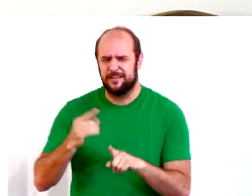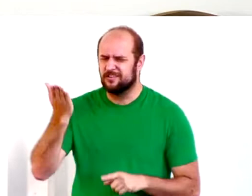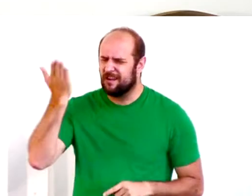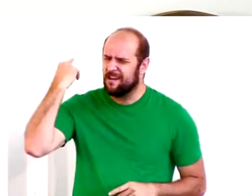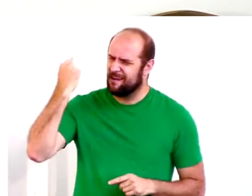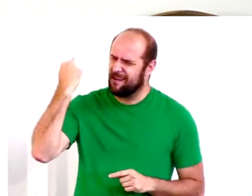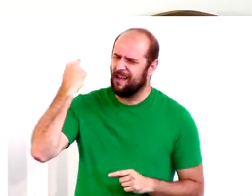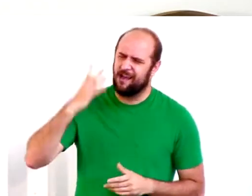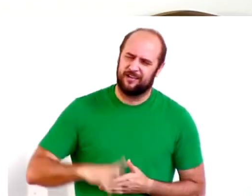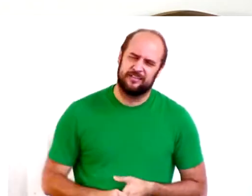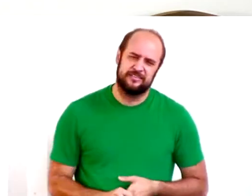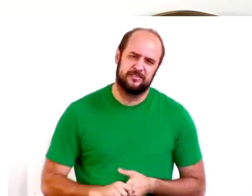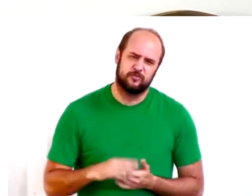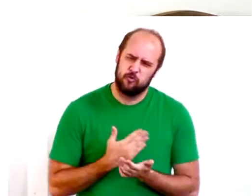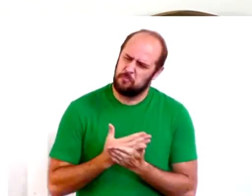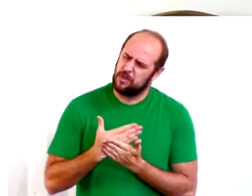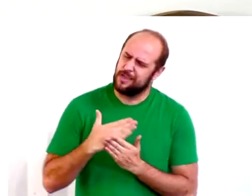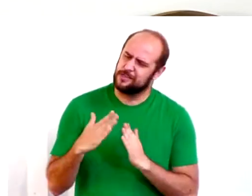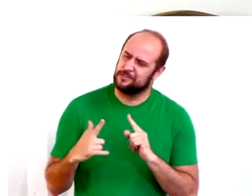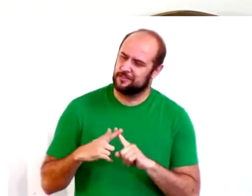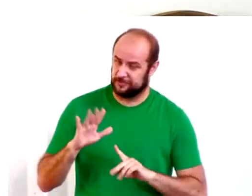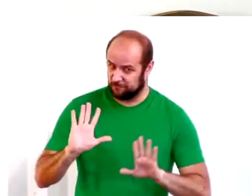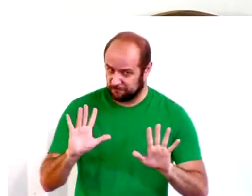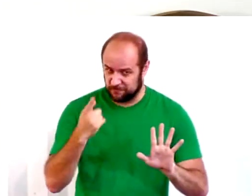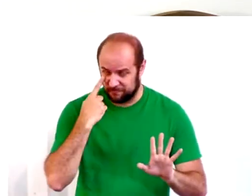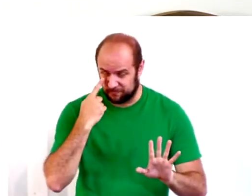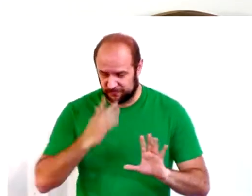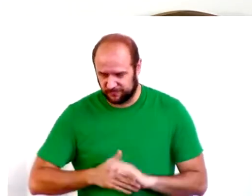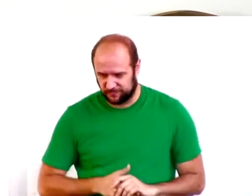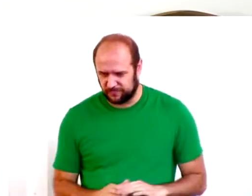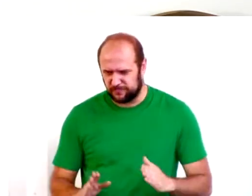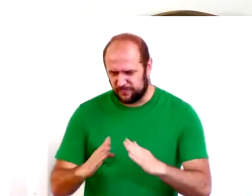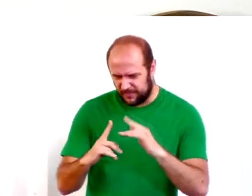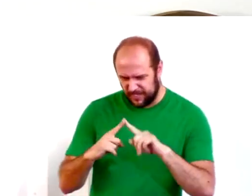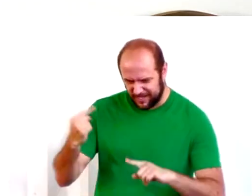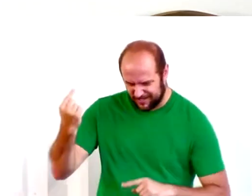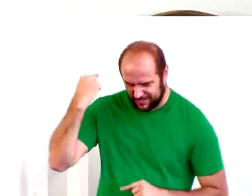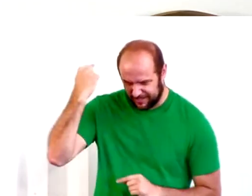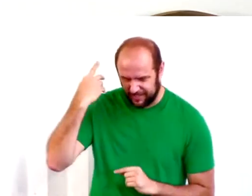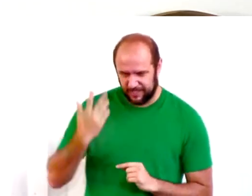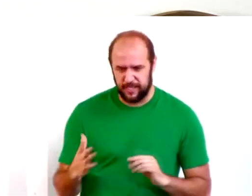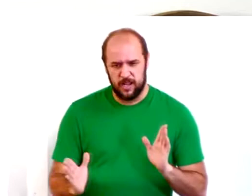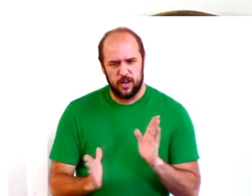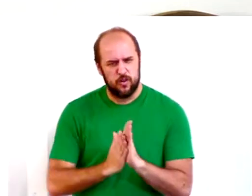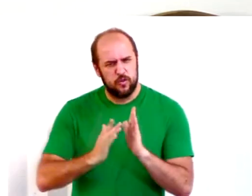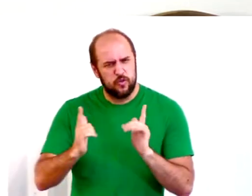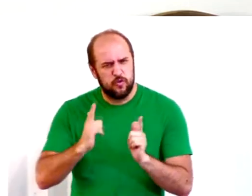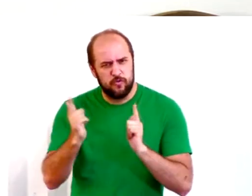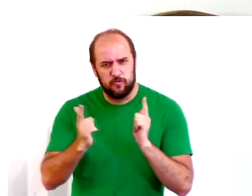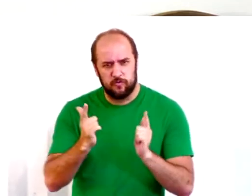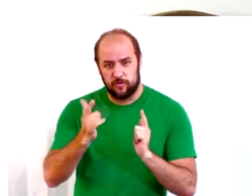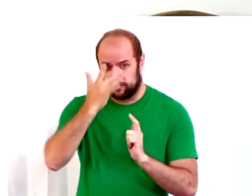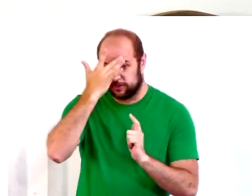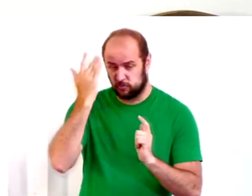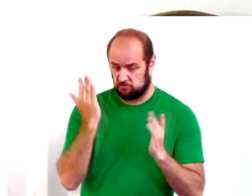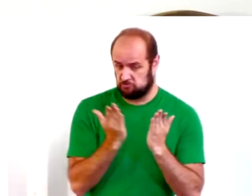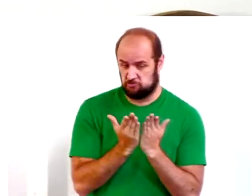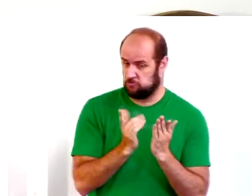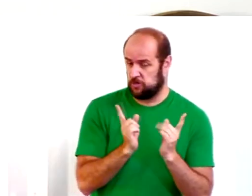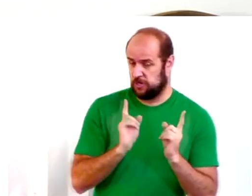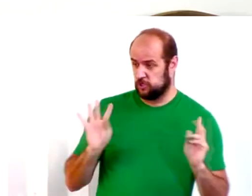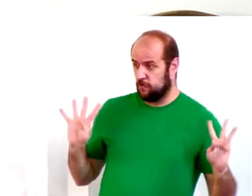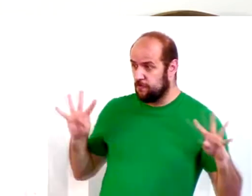primitiva. Então veja só, na igreja primitiva, o louvor foi testemunhado por não crentes.